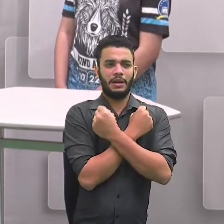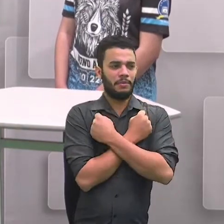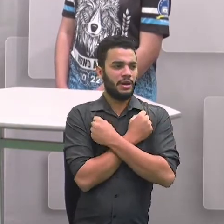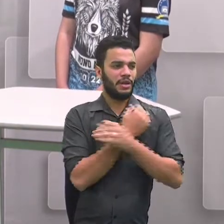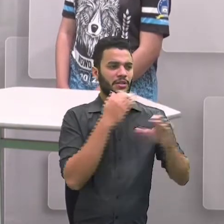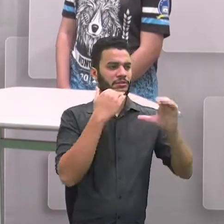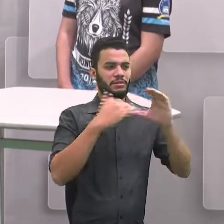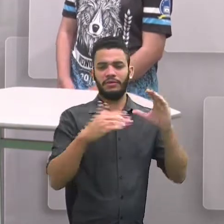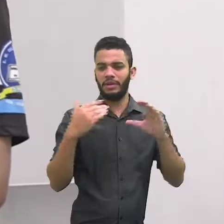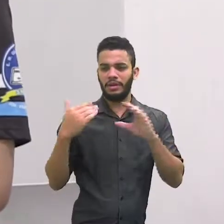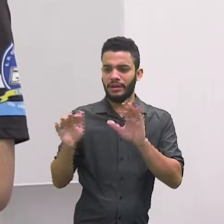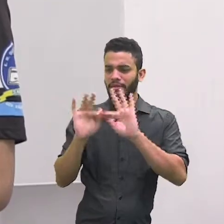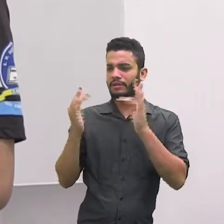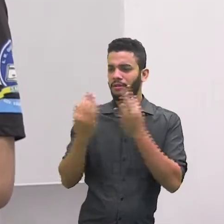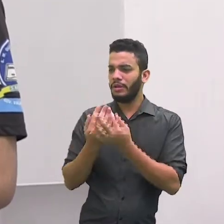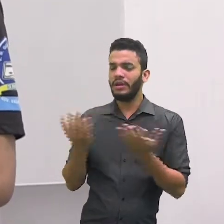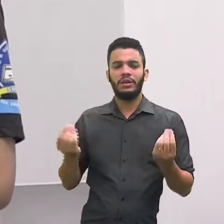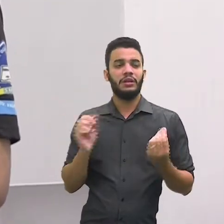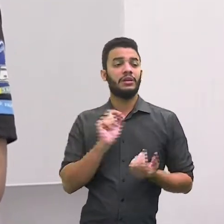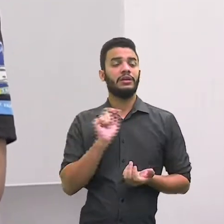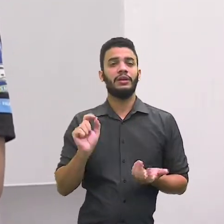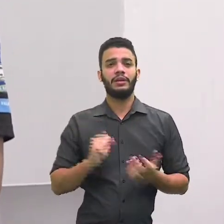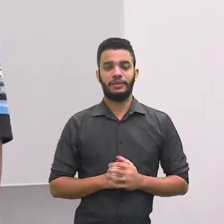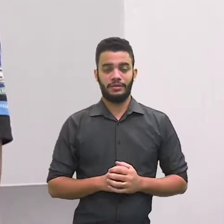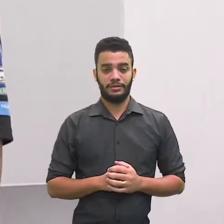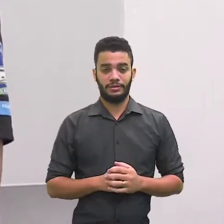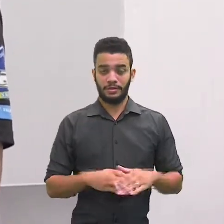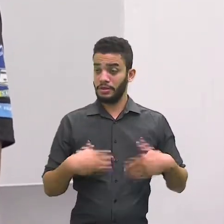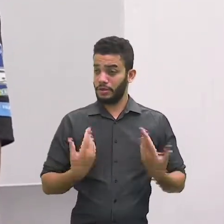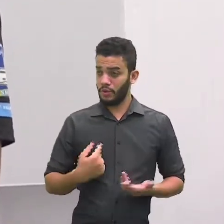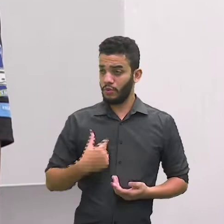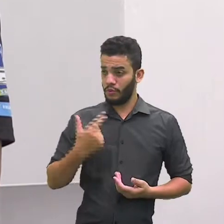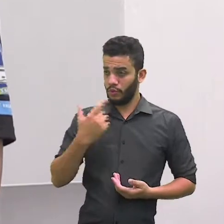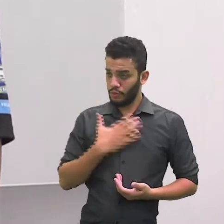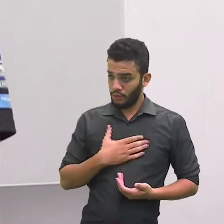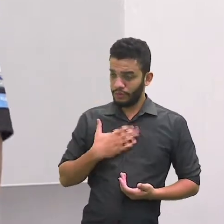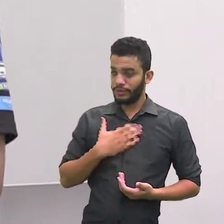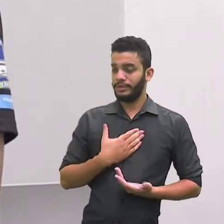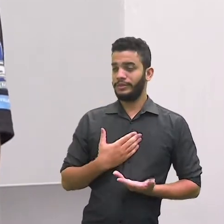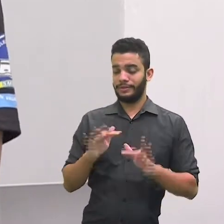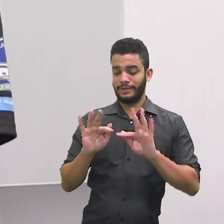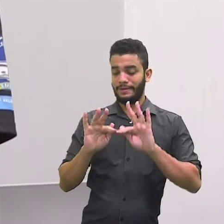Eu gostaria de mandar um beijo pra minha escola e pra minha mãe.